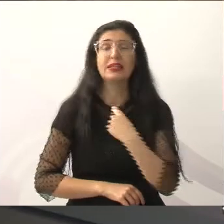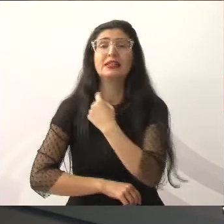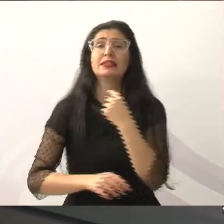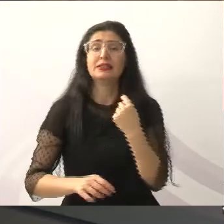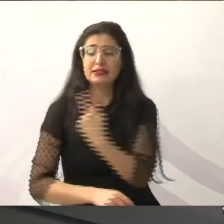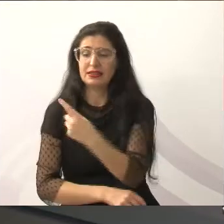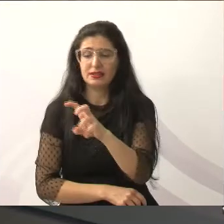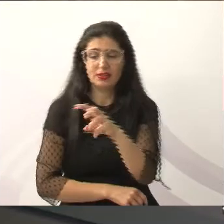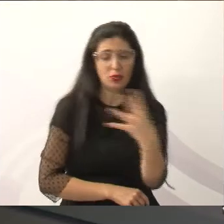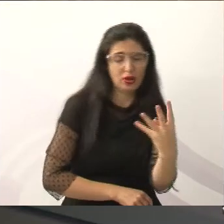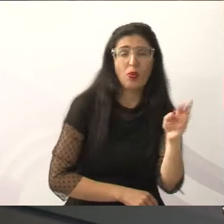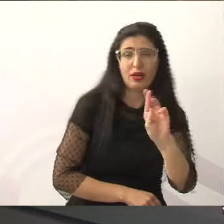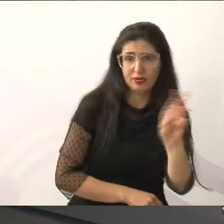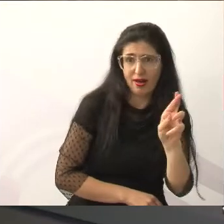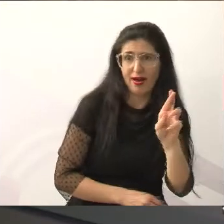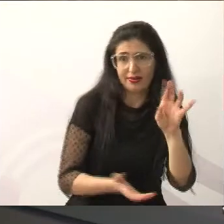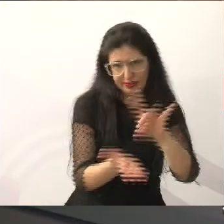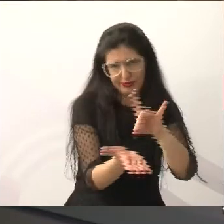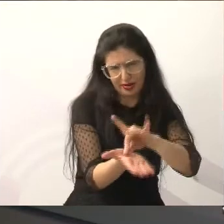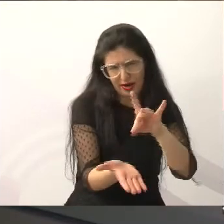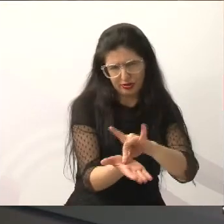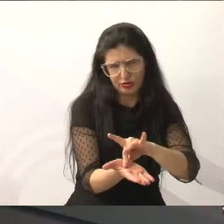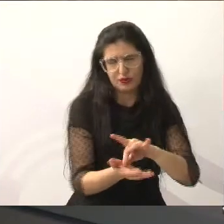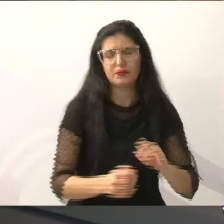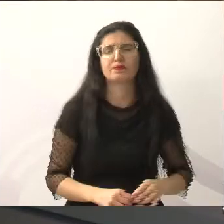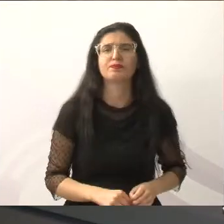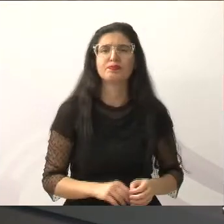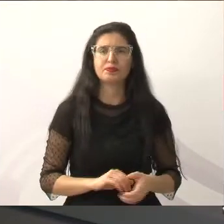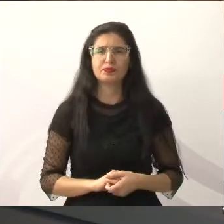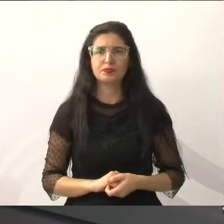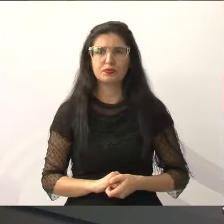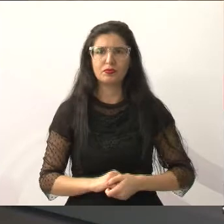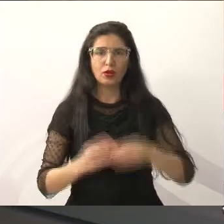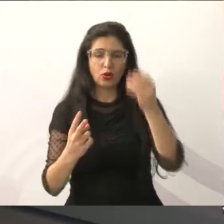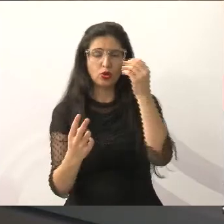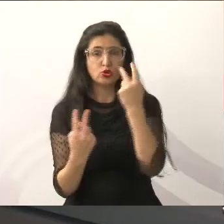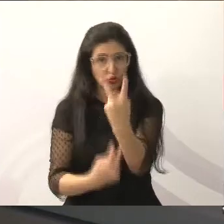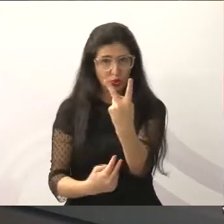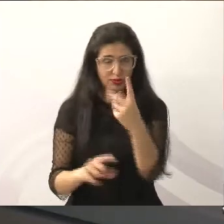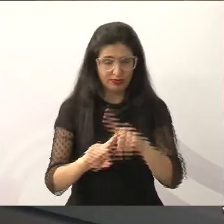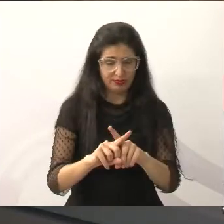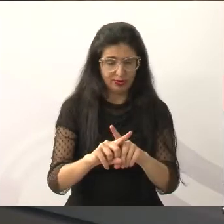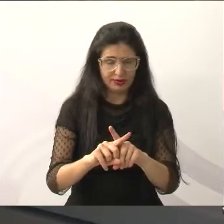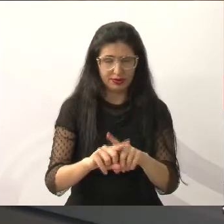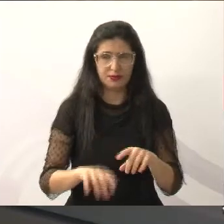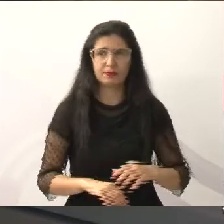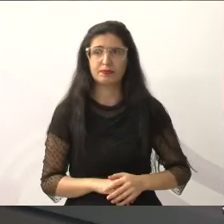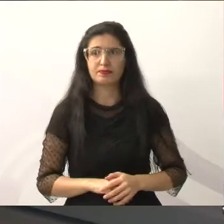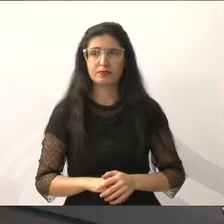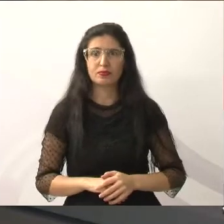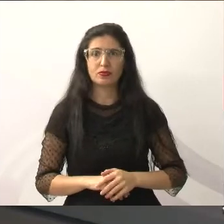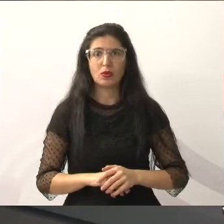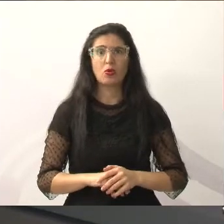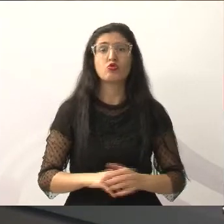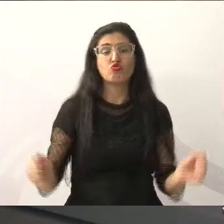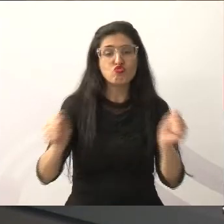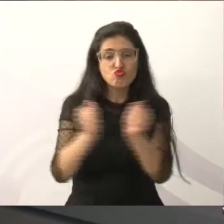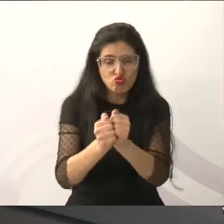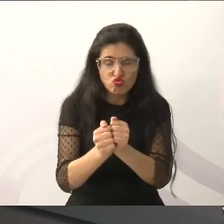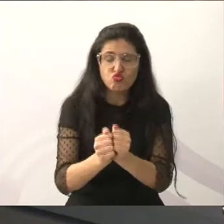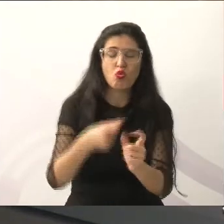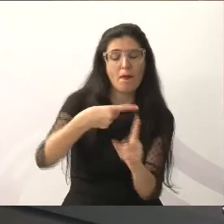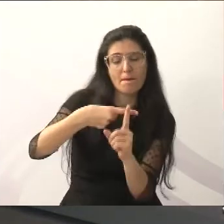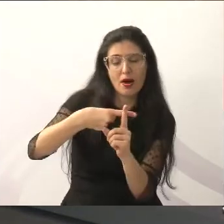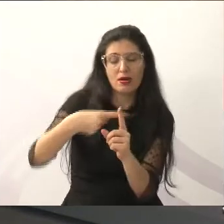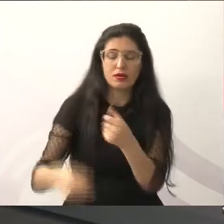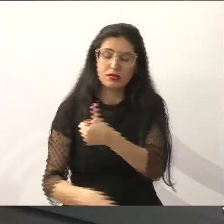Esses R$ 154 ele vai poder ser somado também aqueles R$ 600 do governo federal,